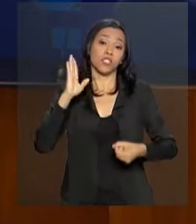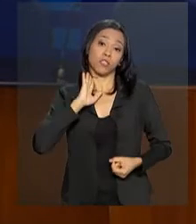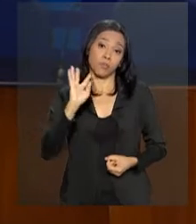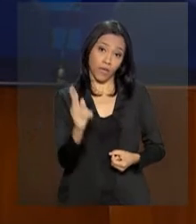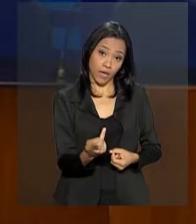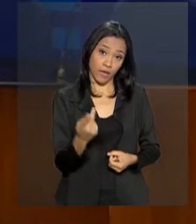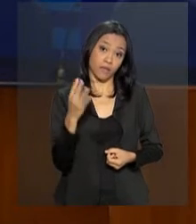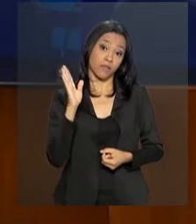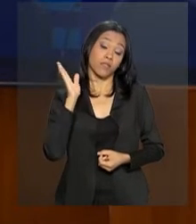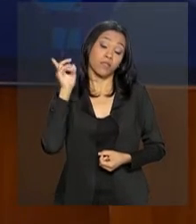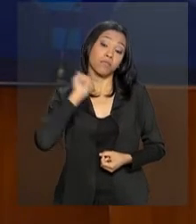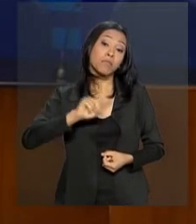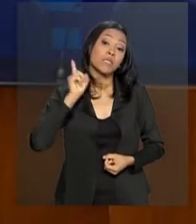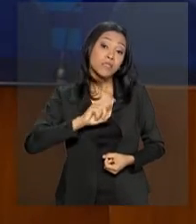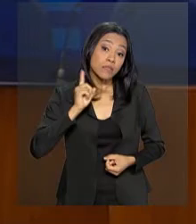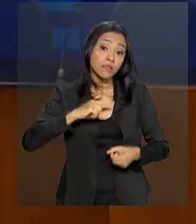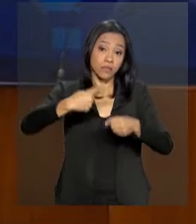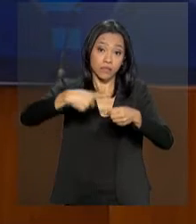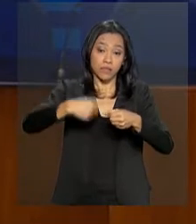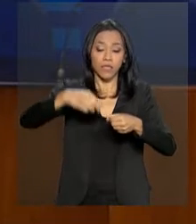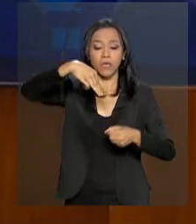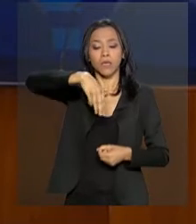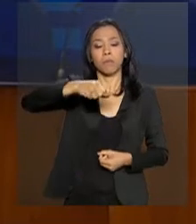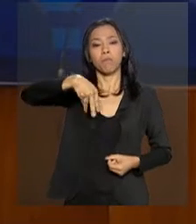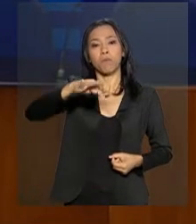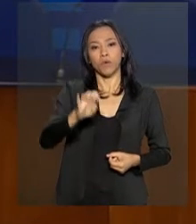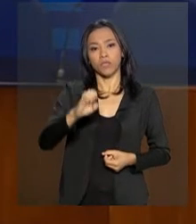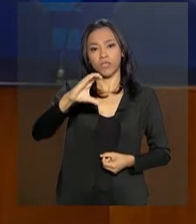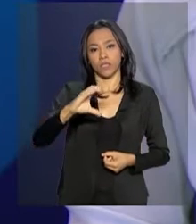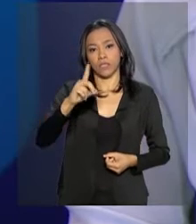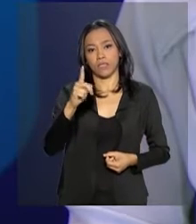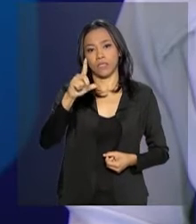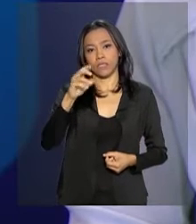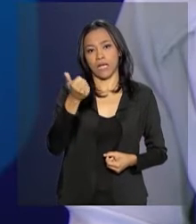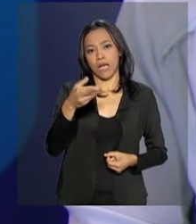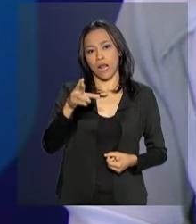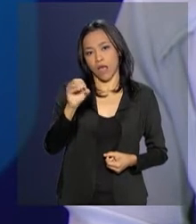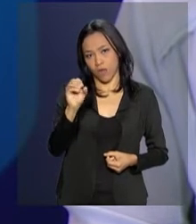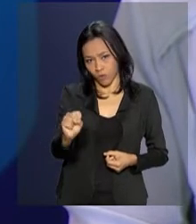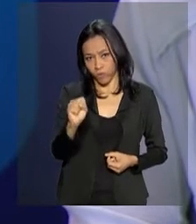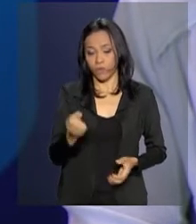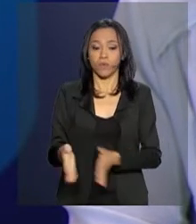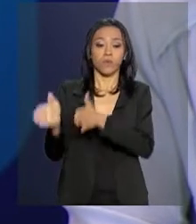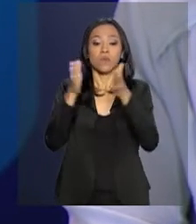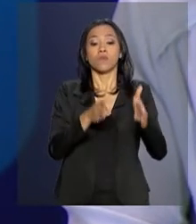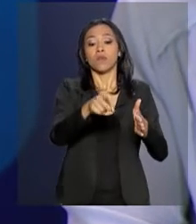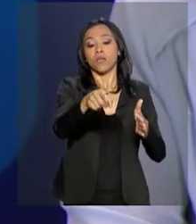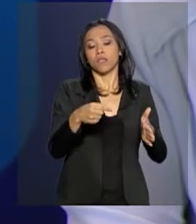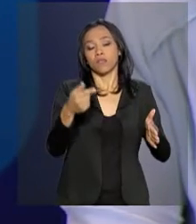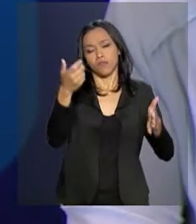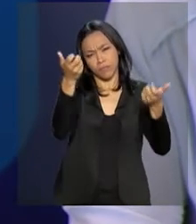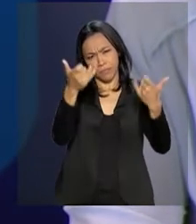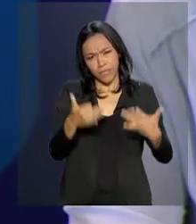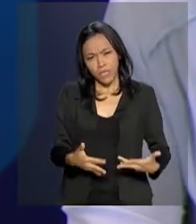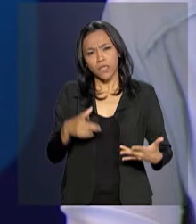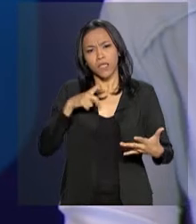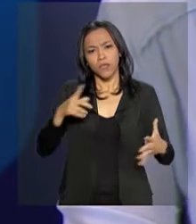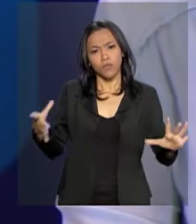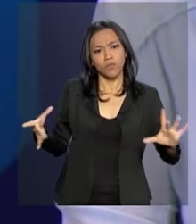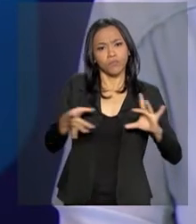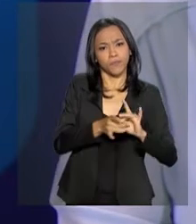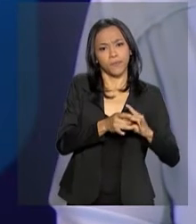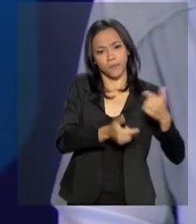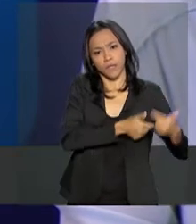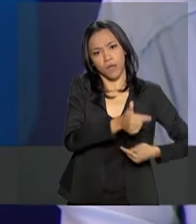e outras duas pessoas não passaram pela revista no detector de metais. Foi realizado um trabalho prévio junto com o ENEP, né,